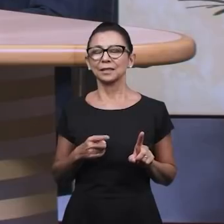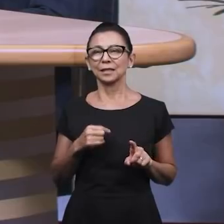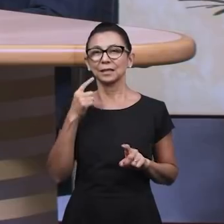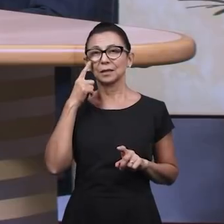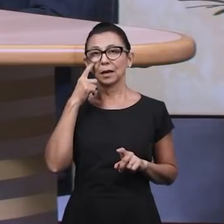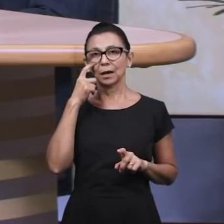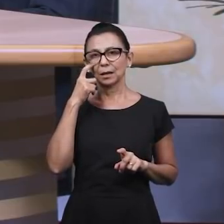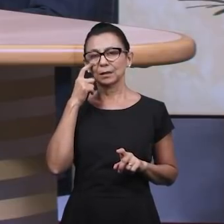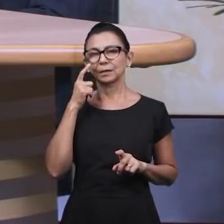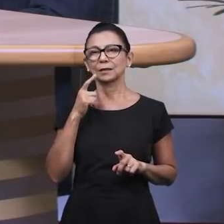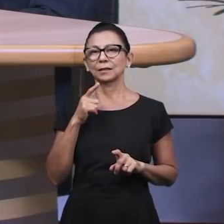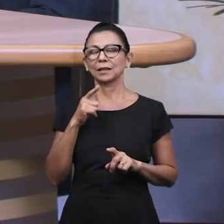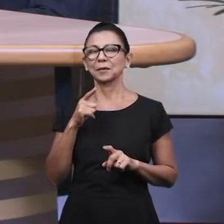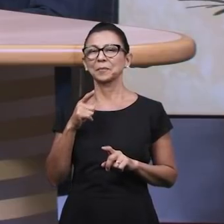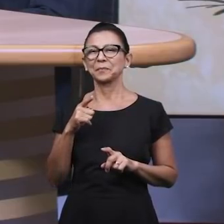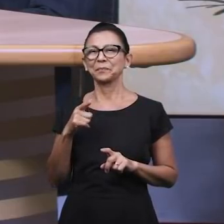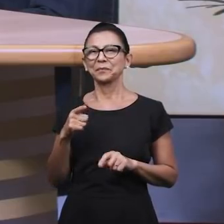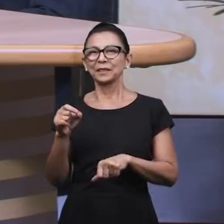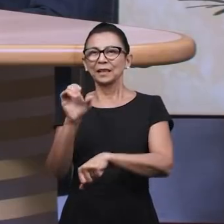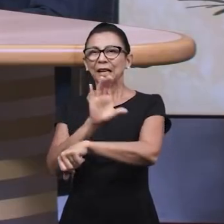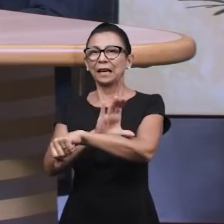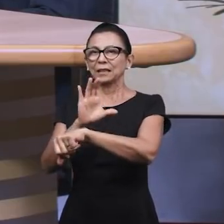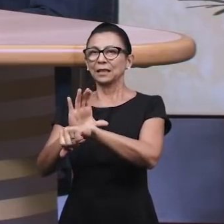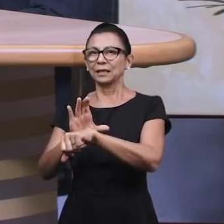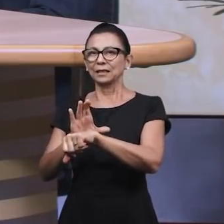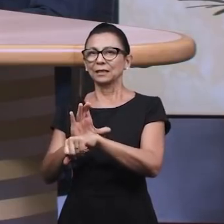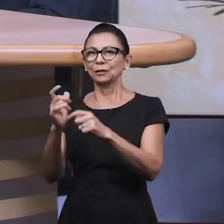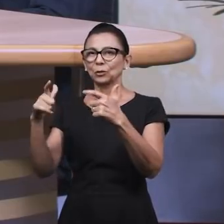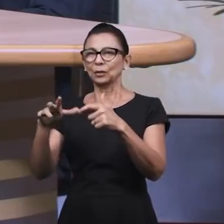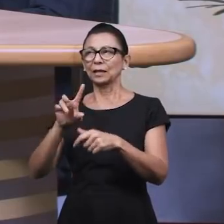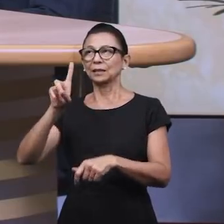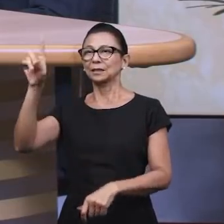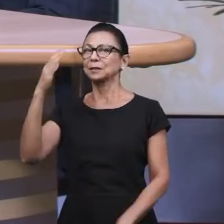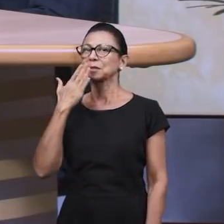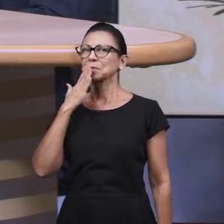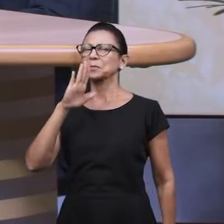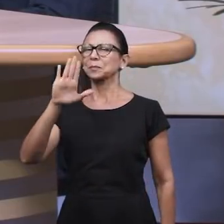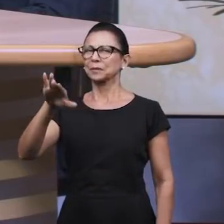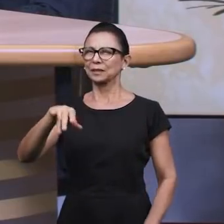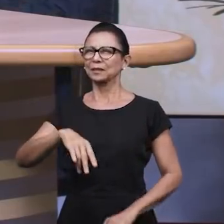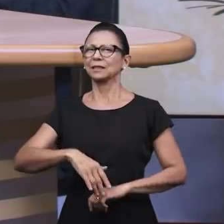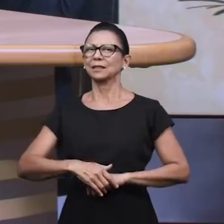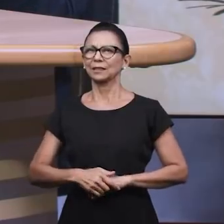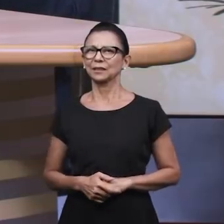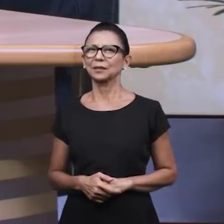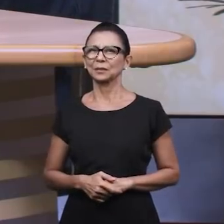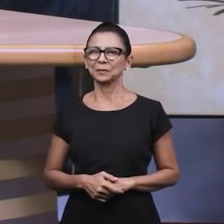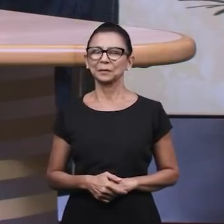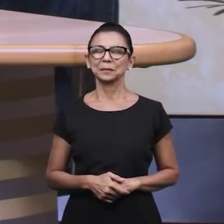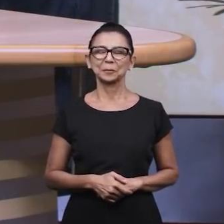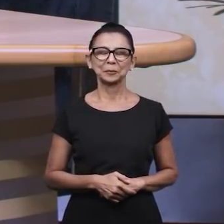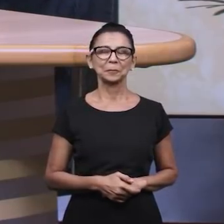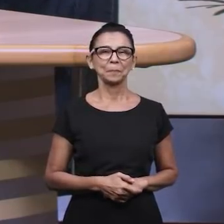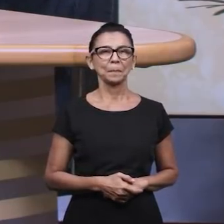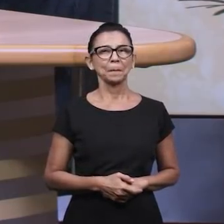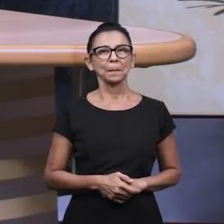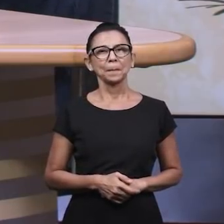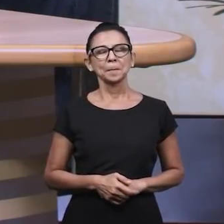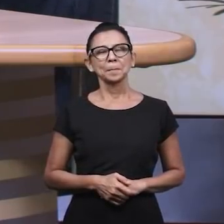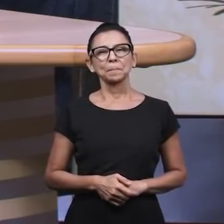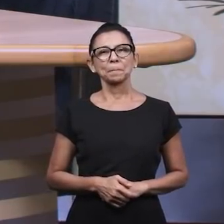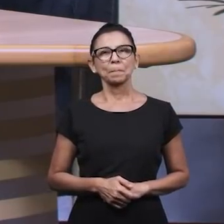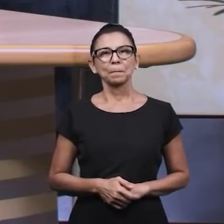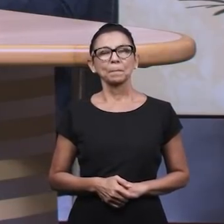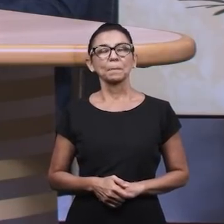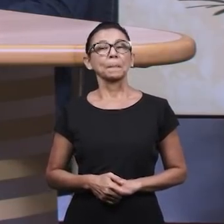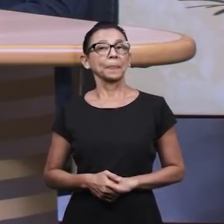E a terra prometida, exatamente. Fica uma lição para todos nós. Porque ele sabia que aquilo ali era um juramento feito a Abraão. Ele cita isso,